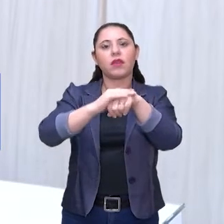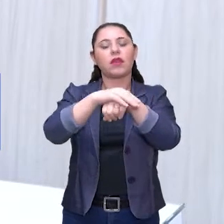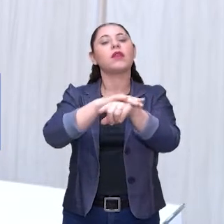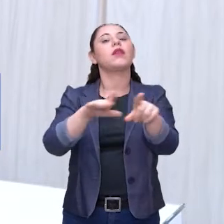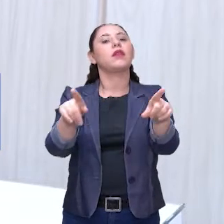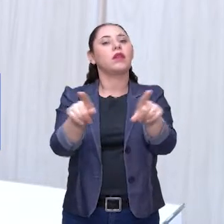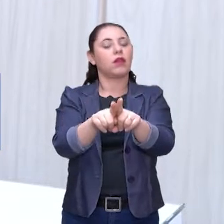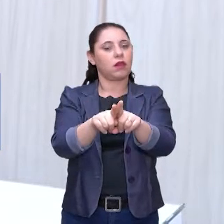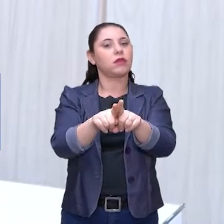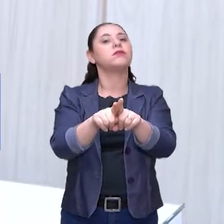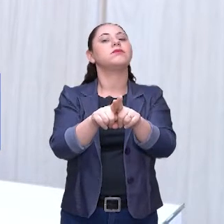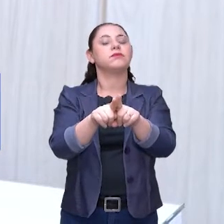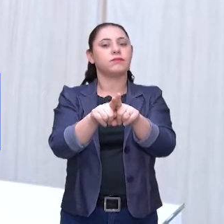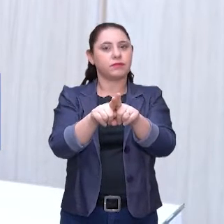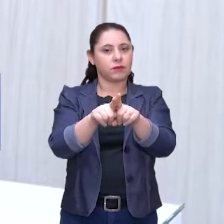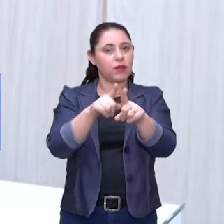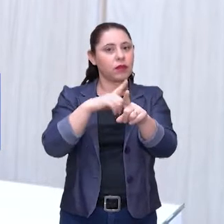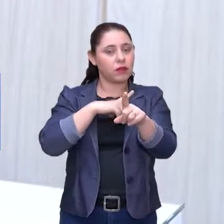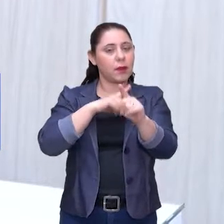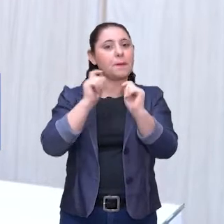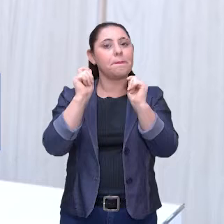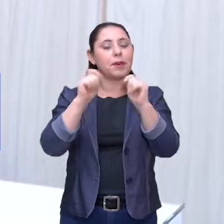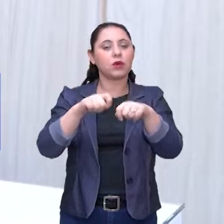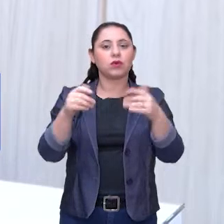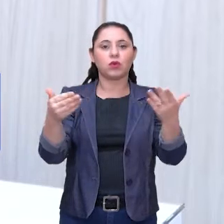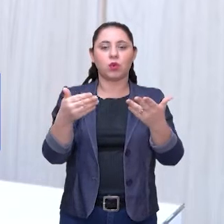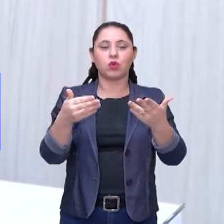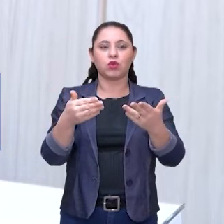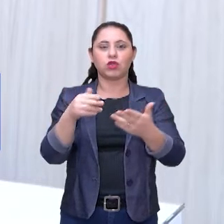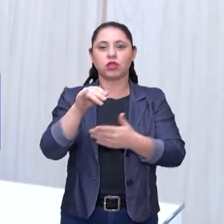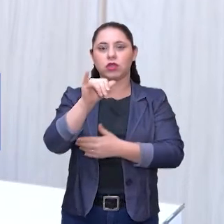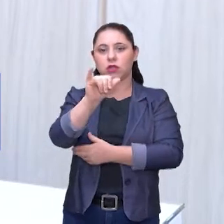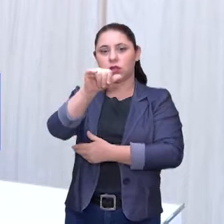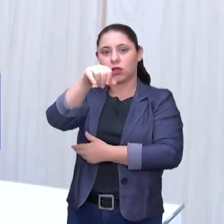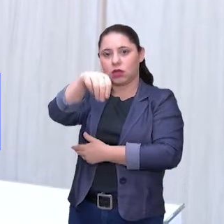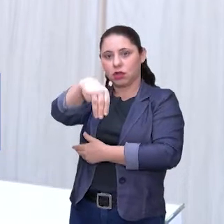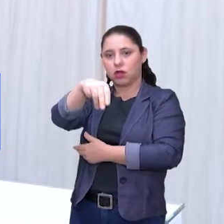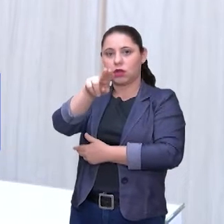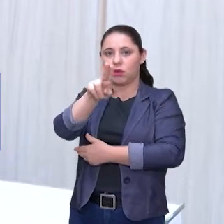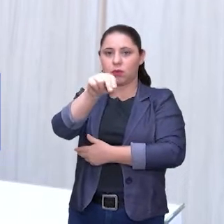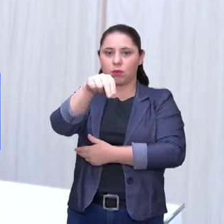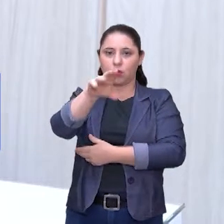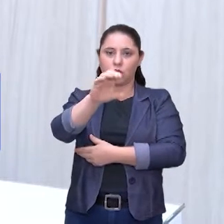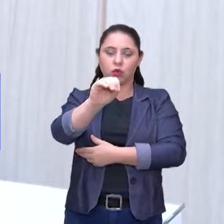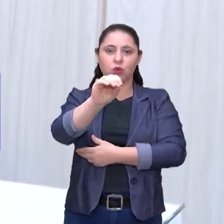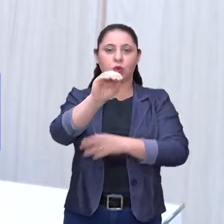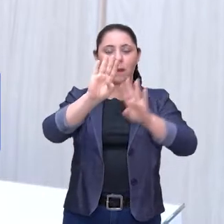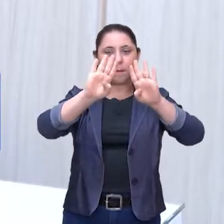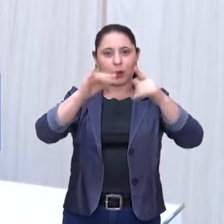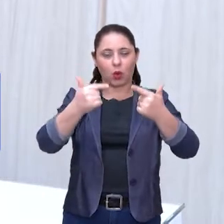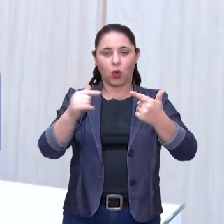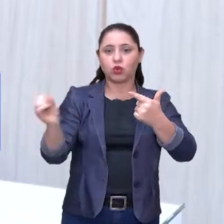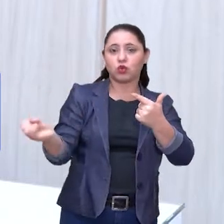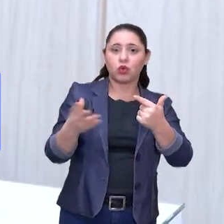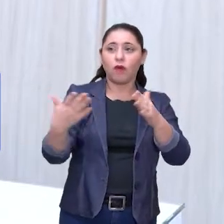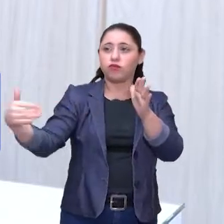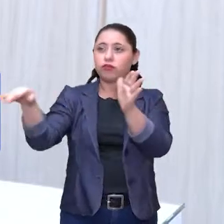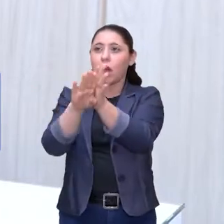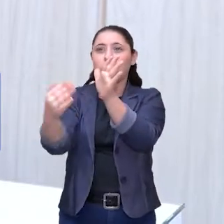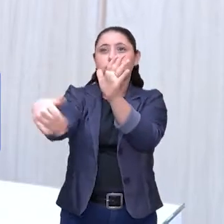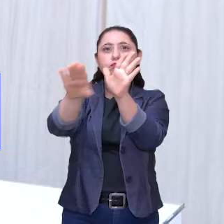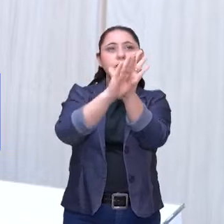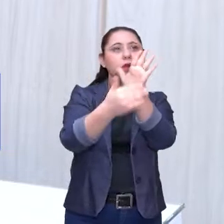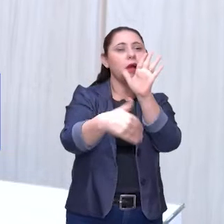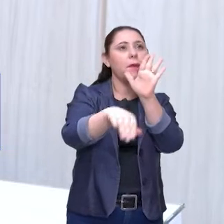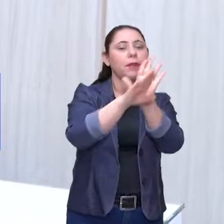à base de corticoides ou imunomoduladores. Hoje a gente tem os imunobiológicos novos que estão